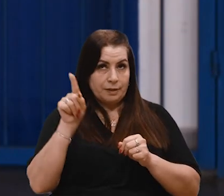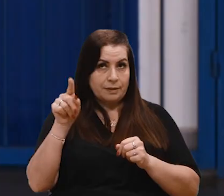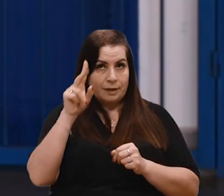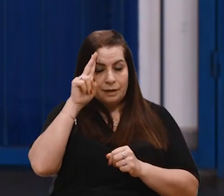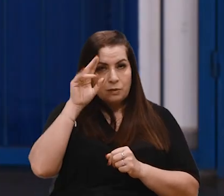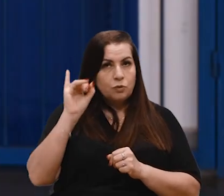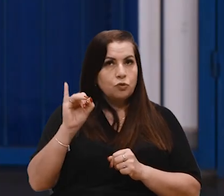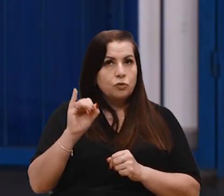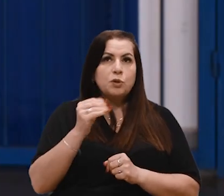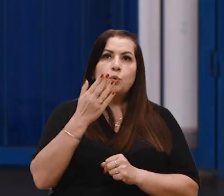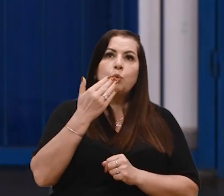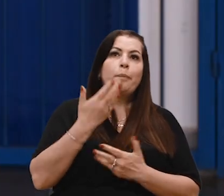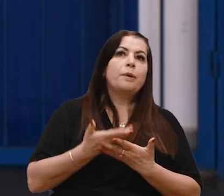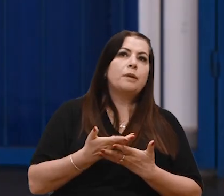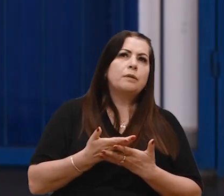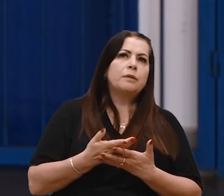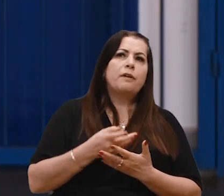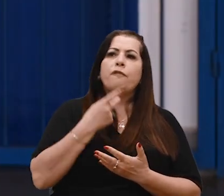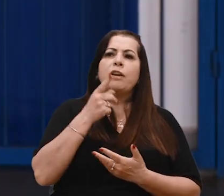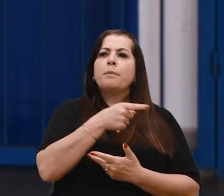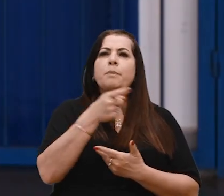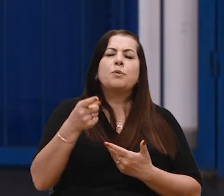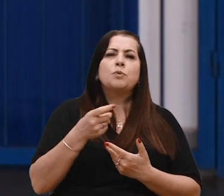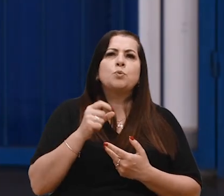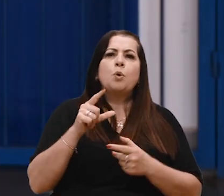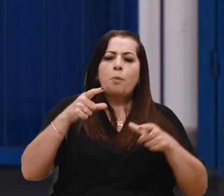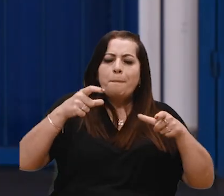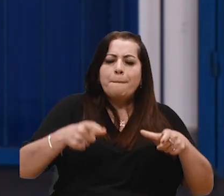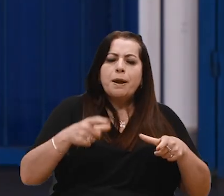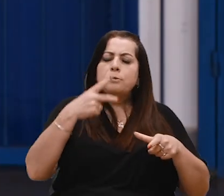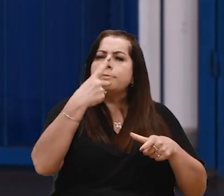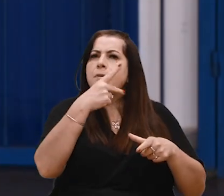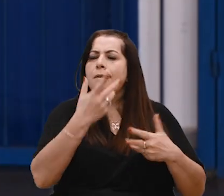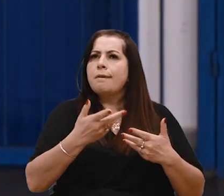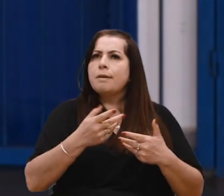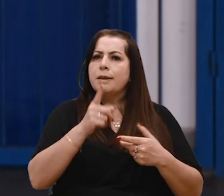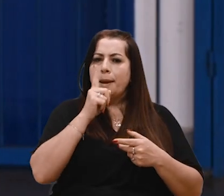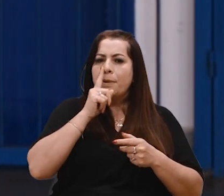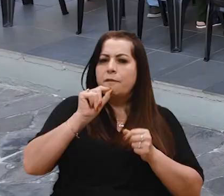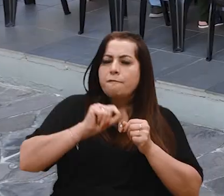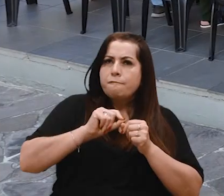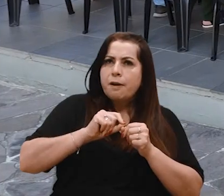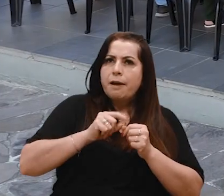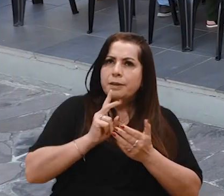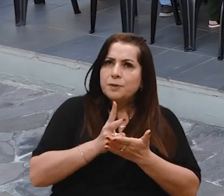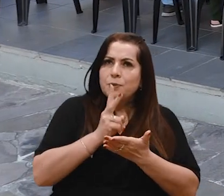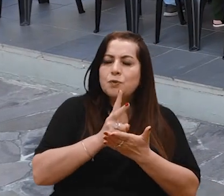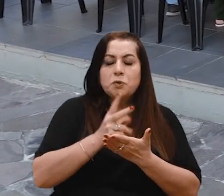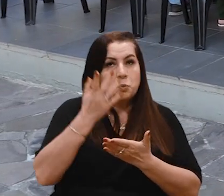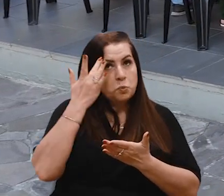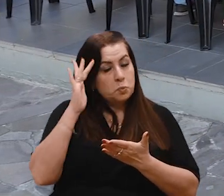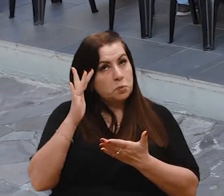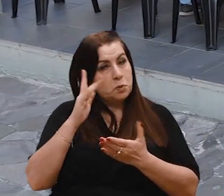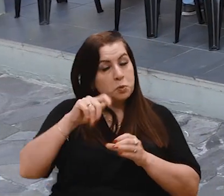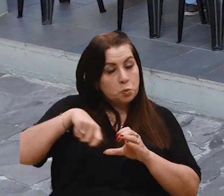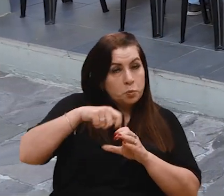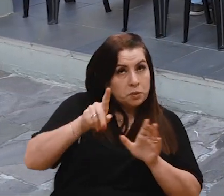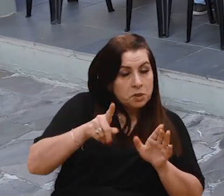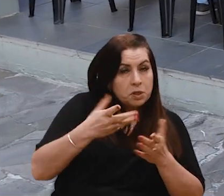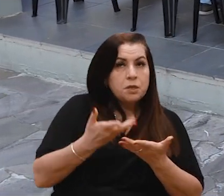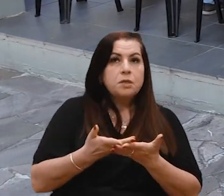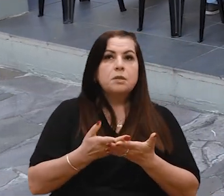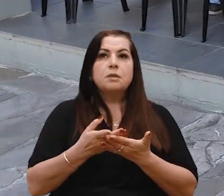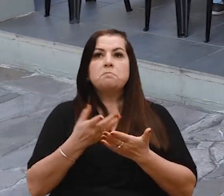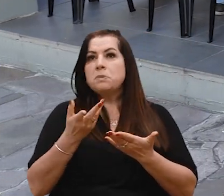tem coisas diferentes lá no Haiti. Alimentação. Diz para nós qual que é o prato de lá, assim, que a mãe faz ainda. Não sei se